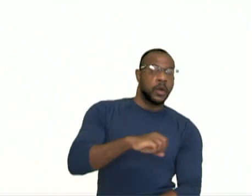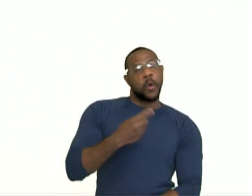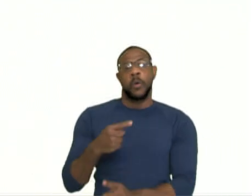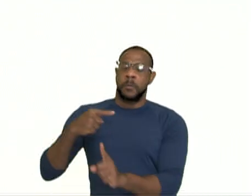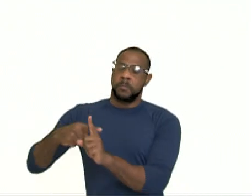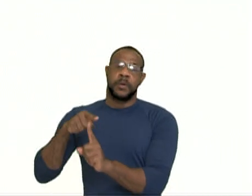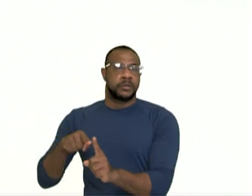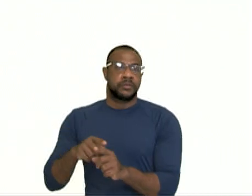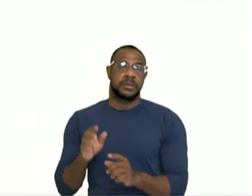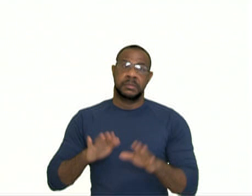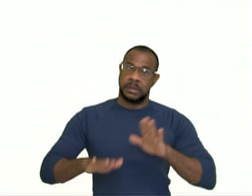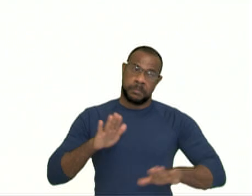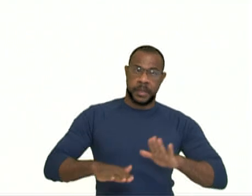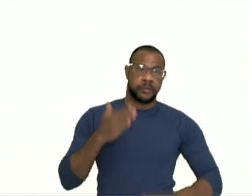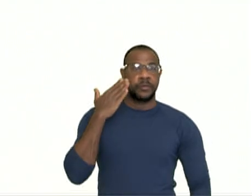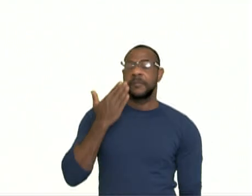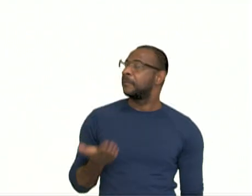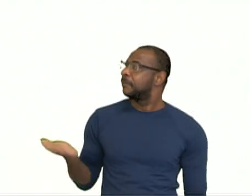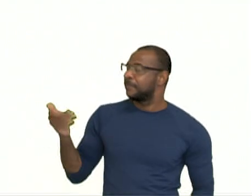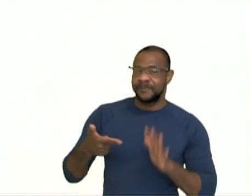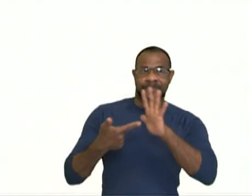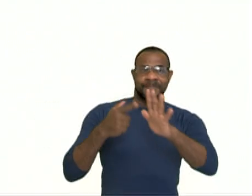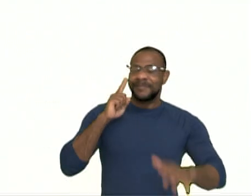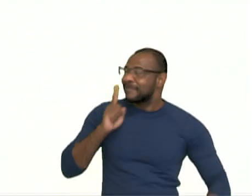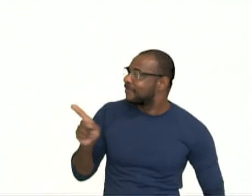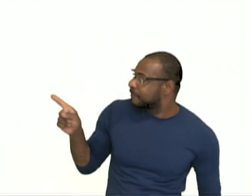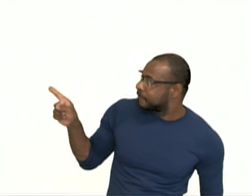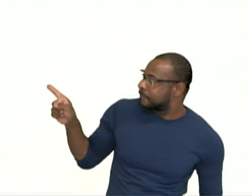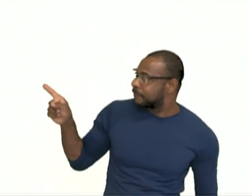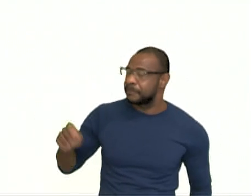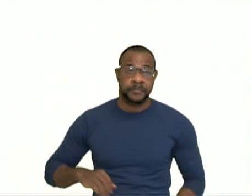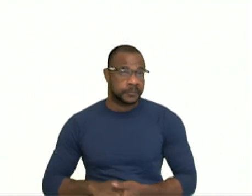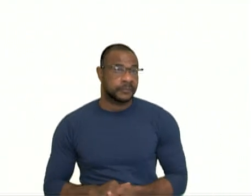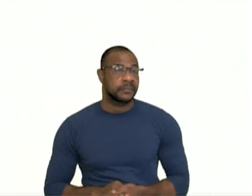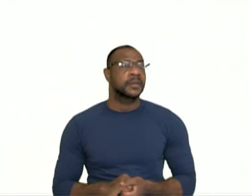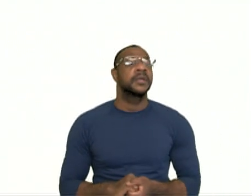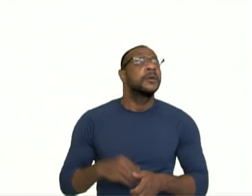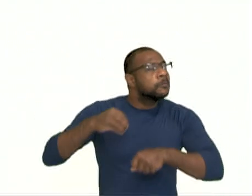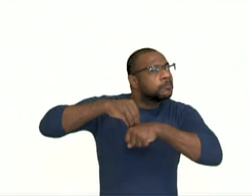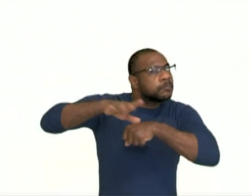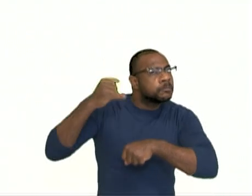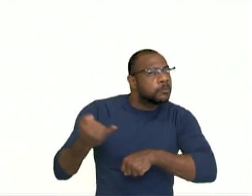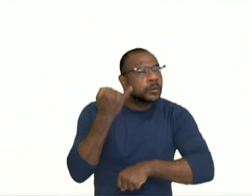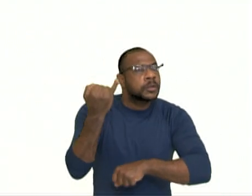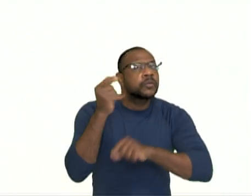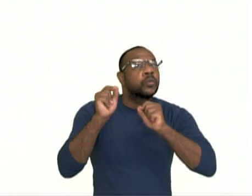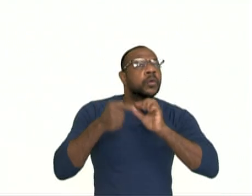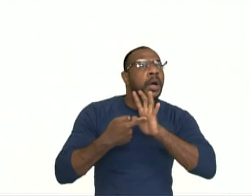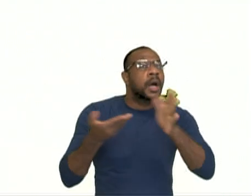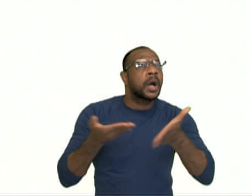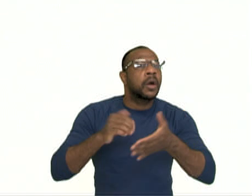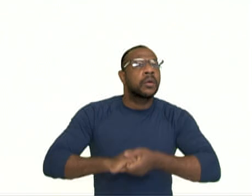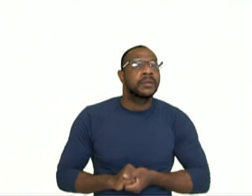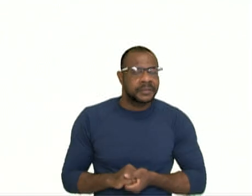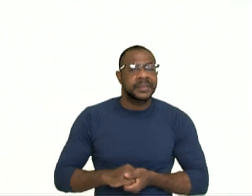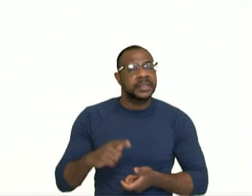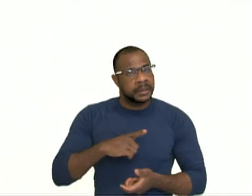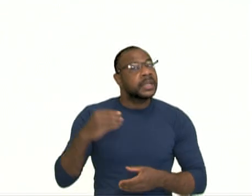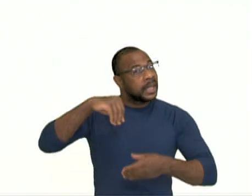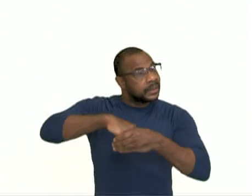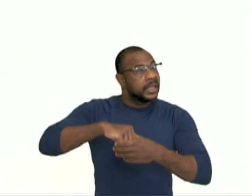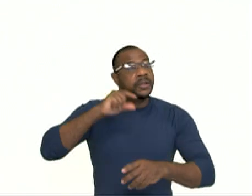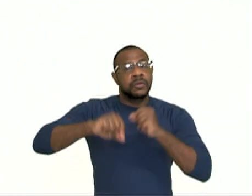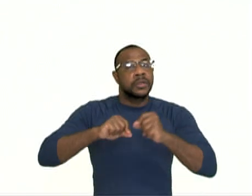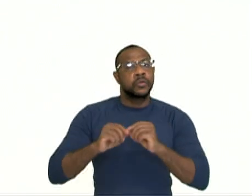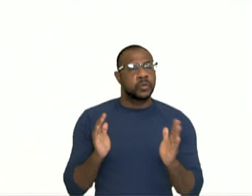também, conforme aqui a nossa demonstração do gráfico. Uma dica super importante que faz parte lá